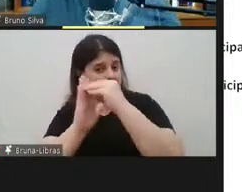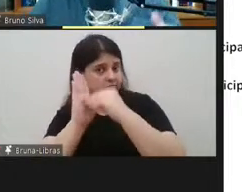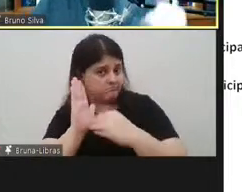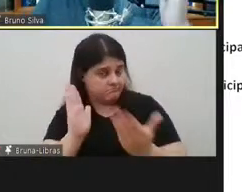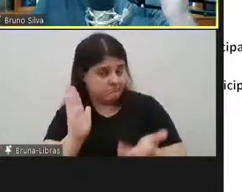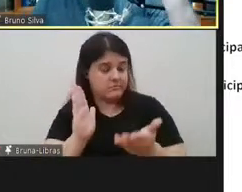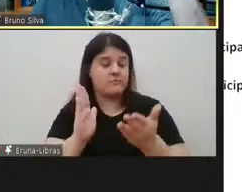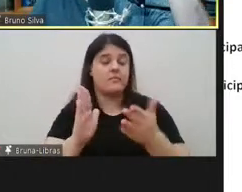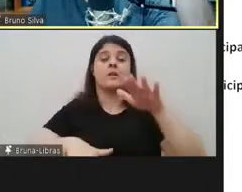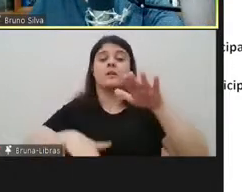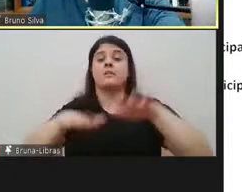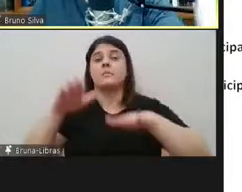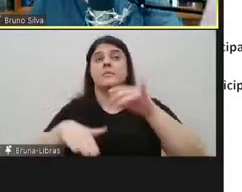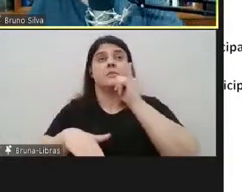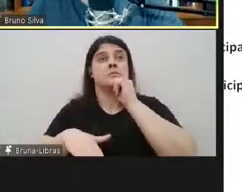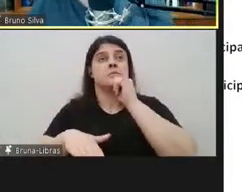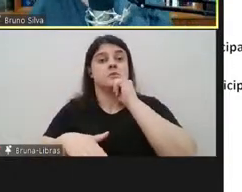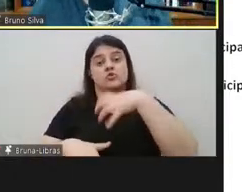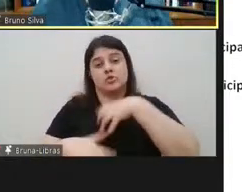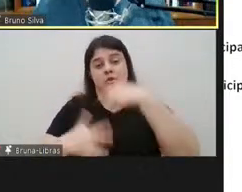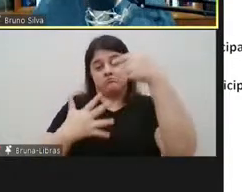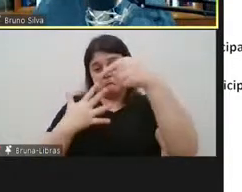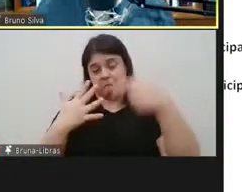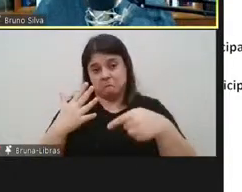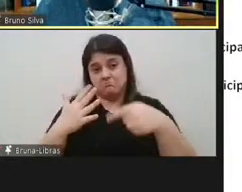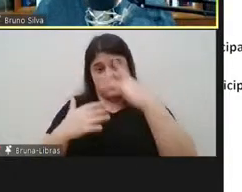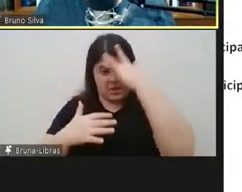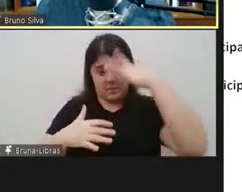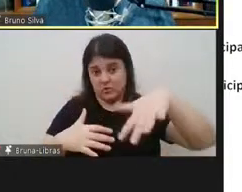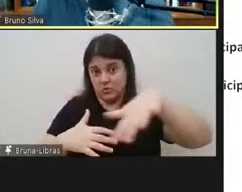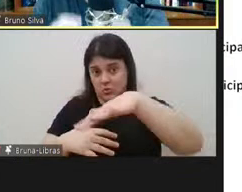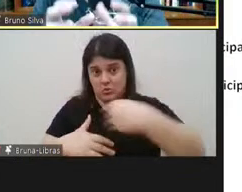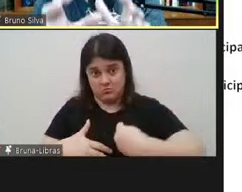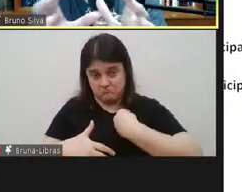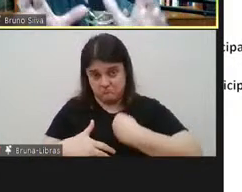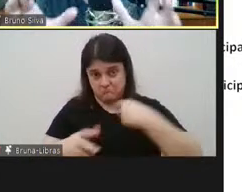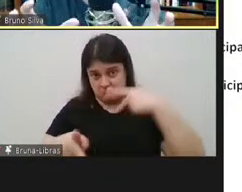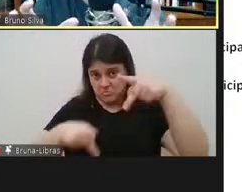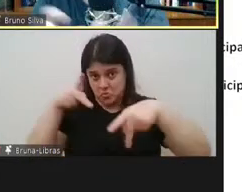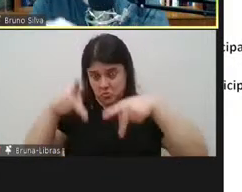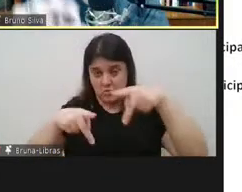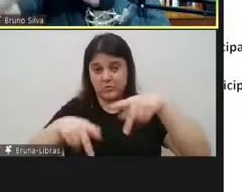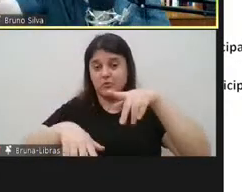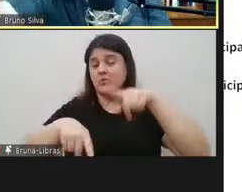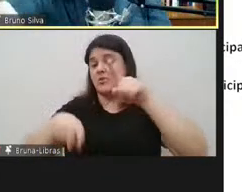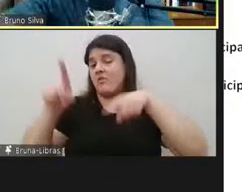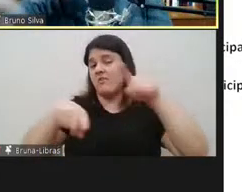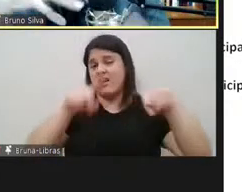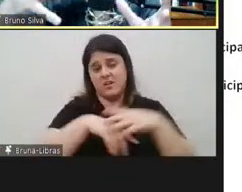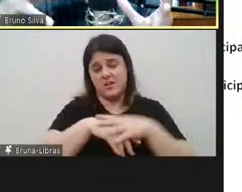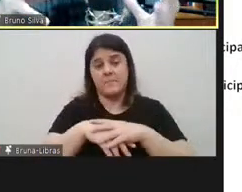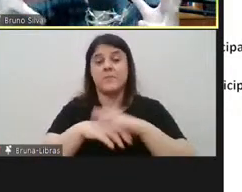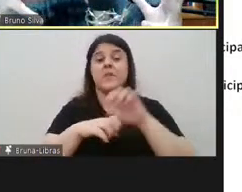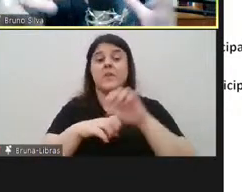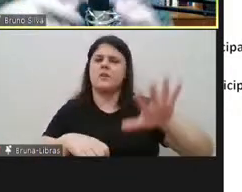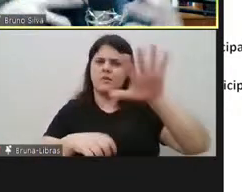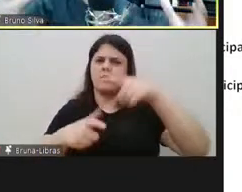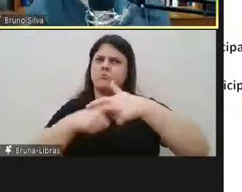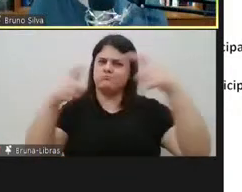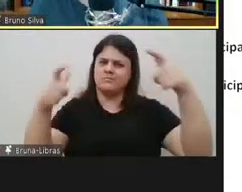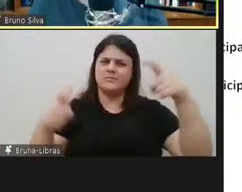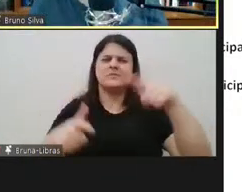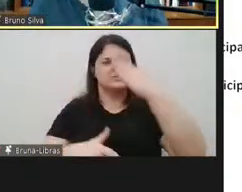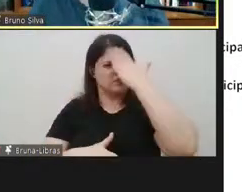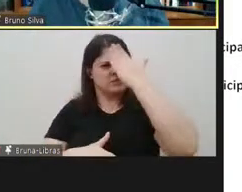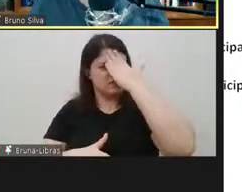vai depender de certas características da própria nação tá então tudo isso vai variar muito na Europa como um todo seja sabe